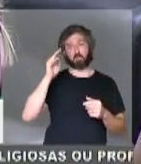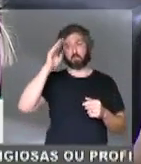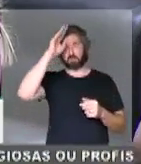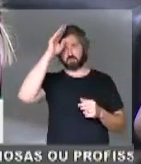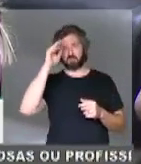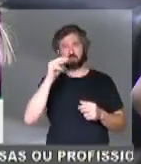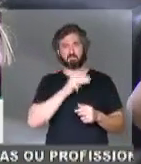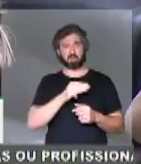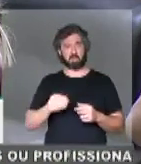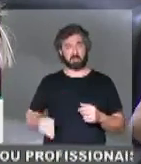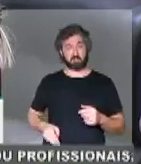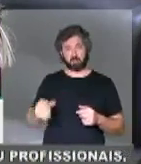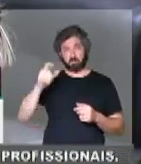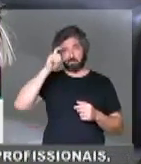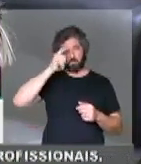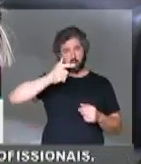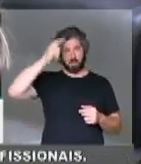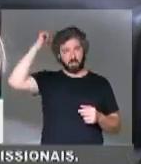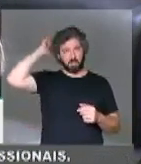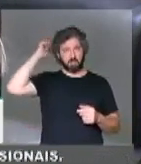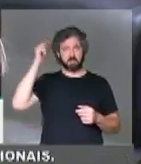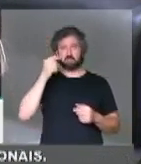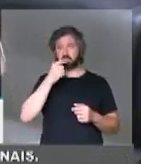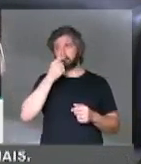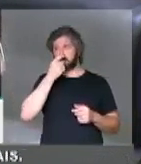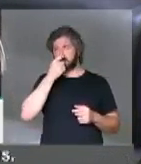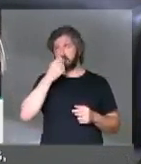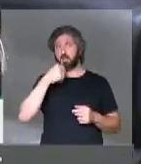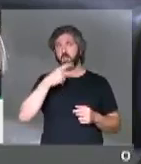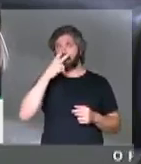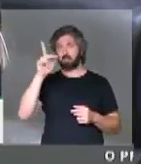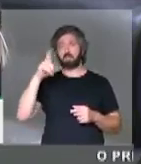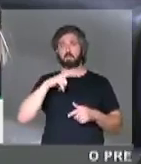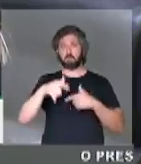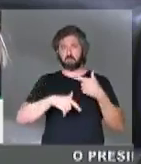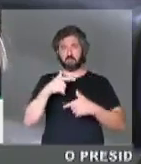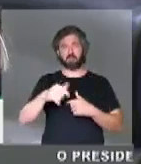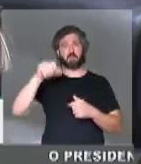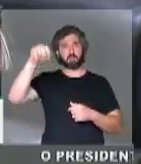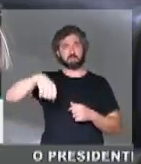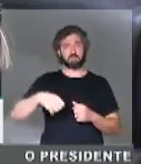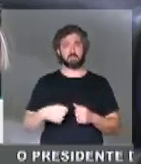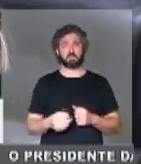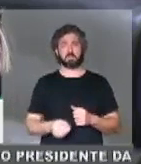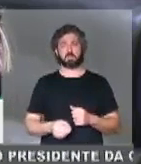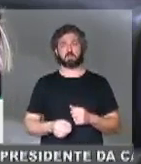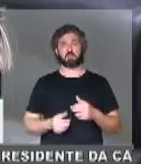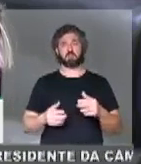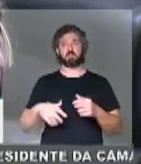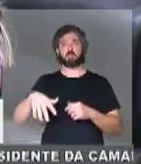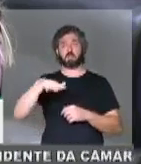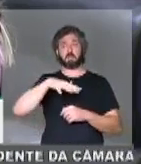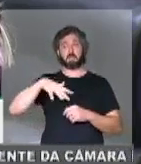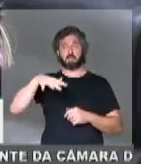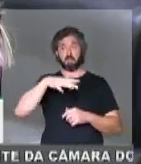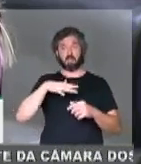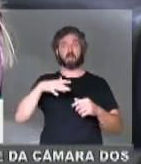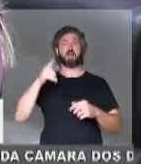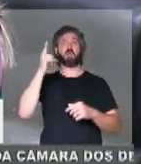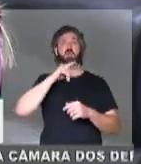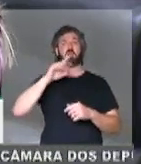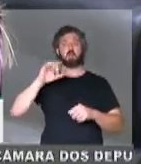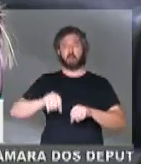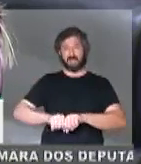ministro paulo guedes eu acho que ele tem mais o que fazer ele tem que trabalhar para fechar